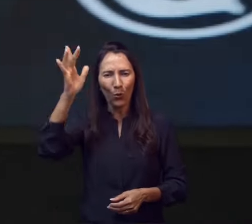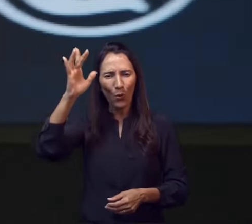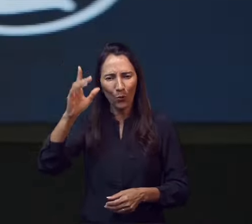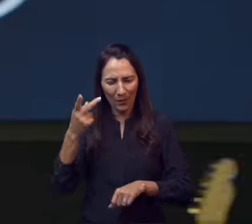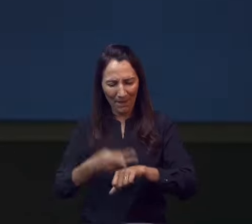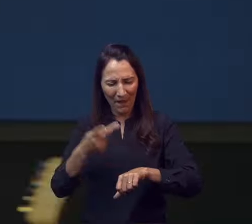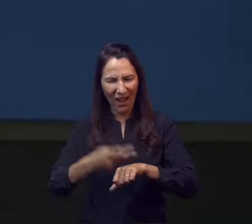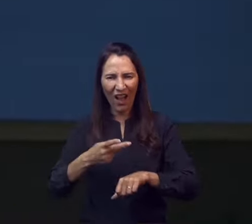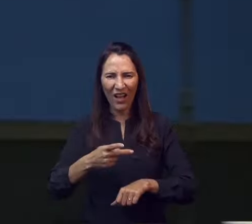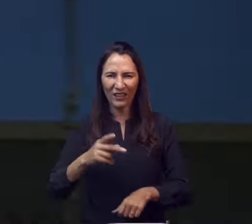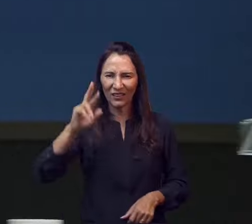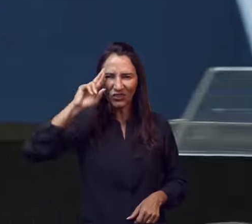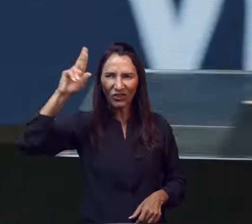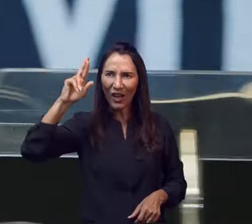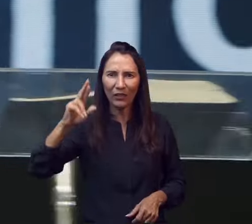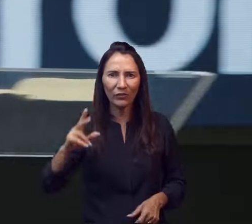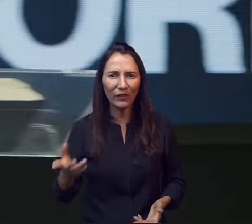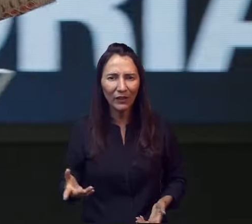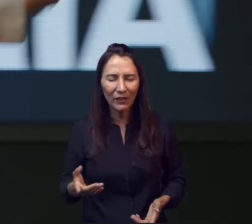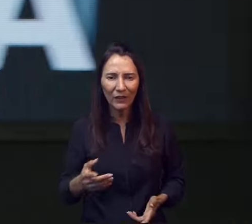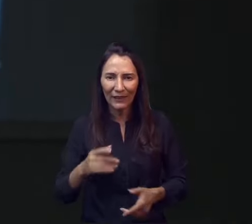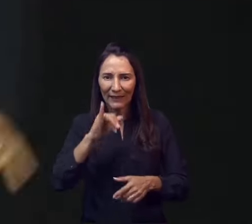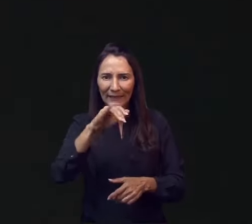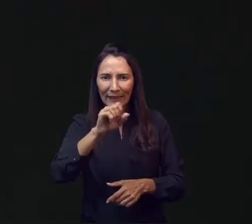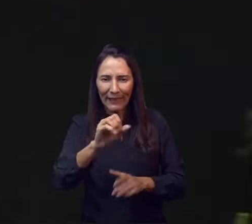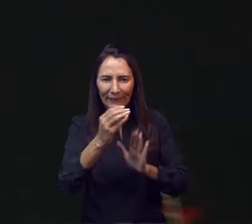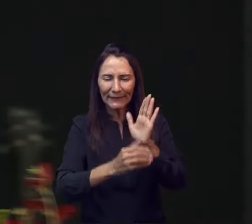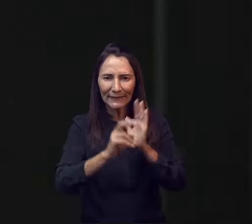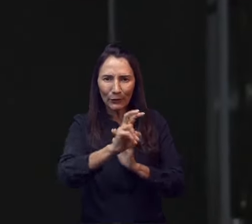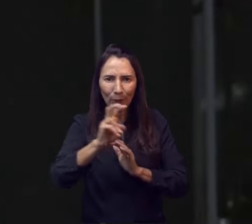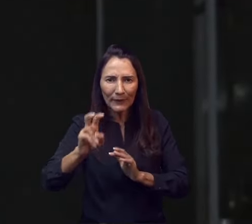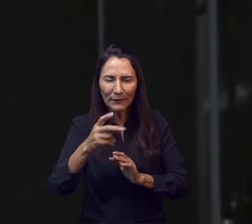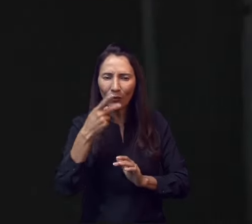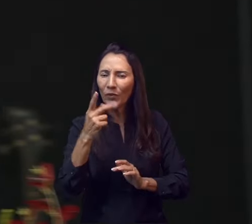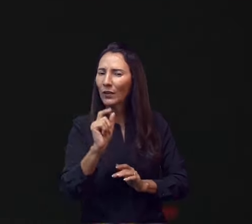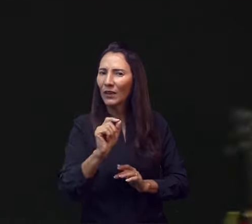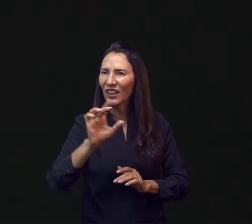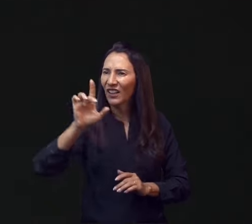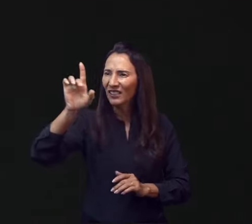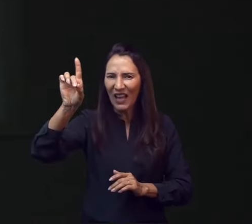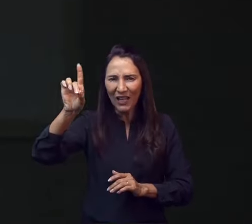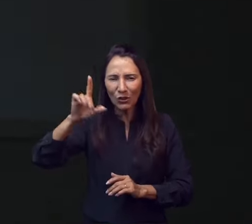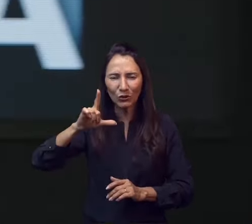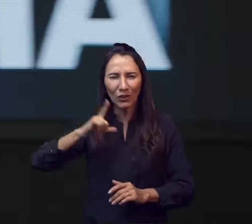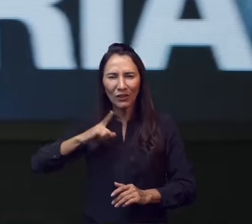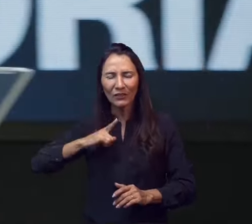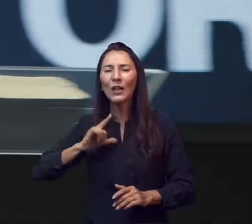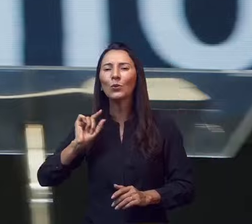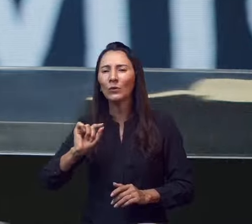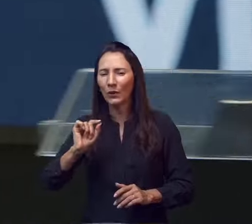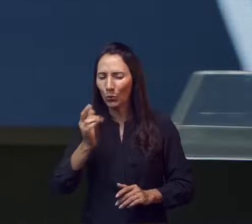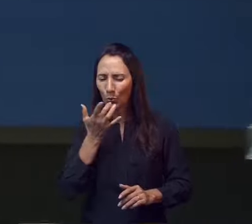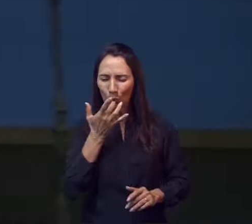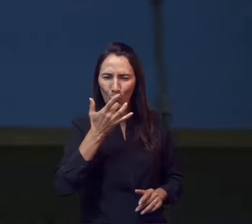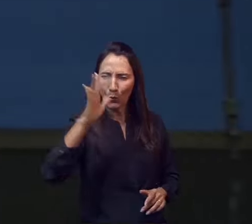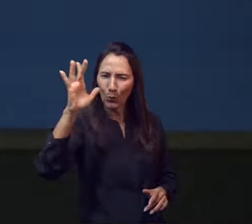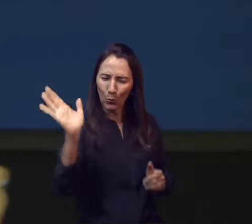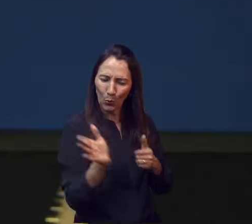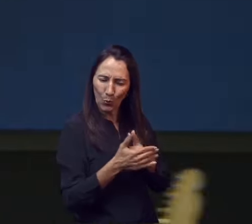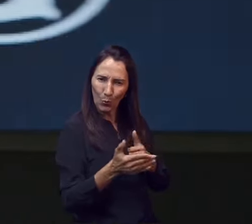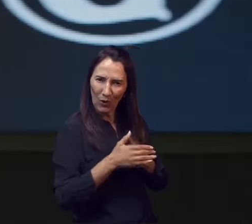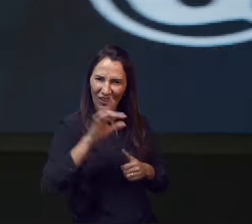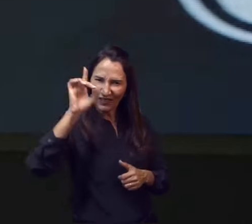Isaías 45 5 diz que ele possui os tesouros da escuridade e as riquezas escondidas